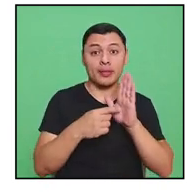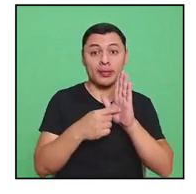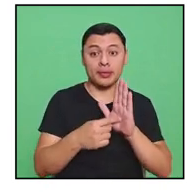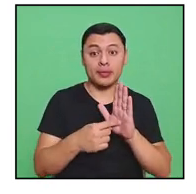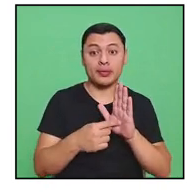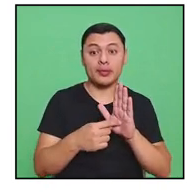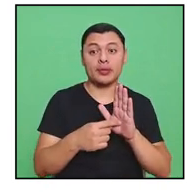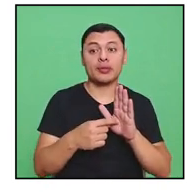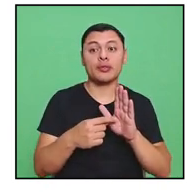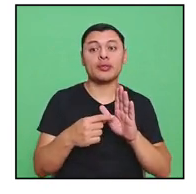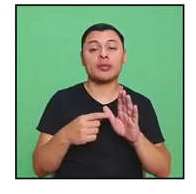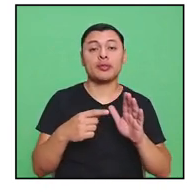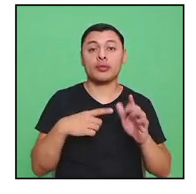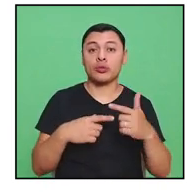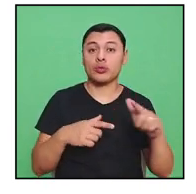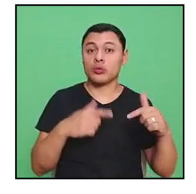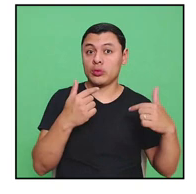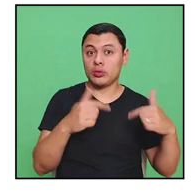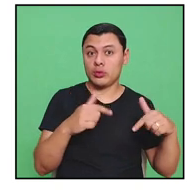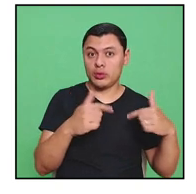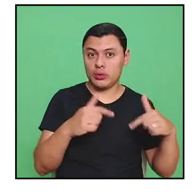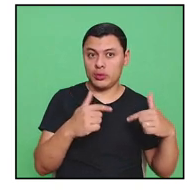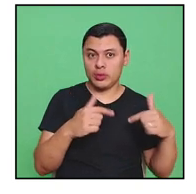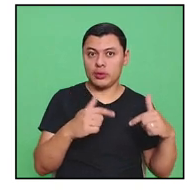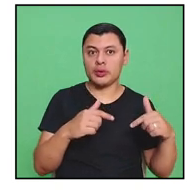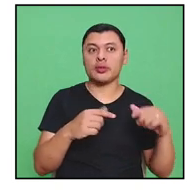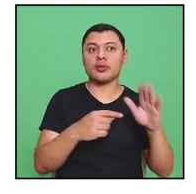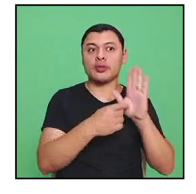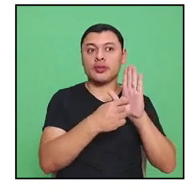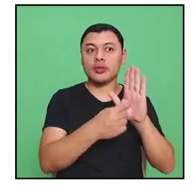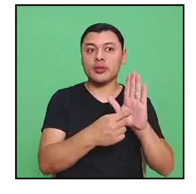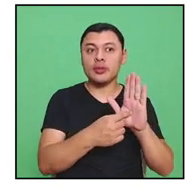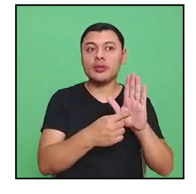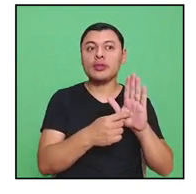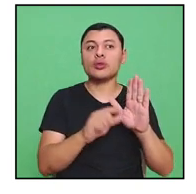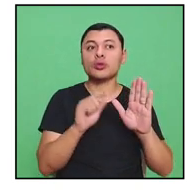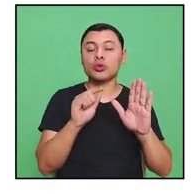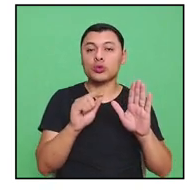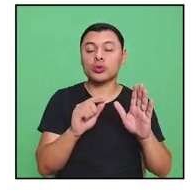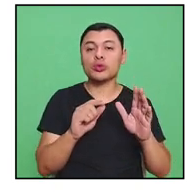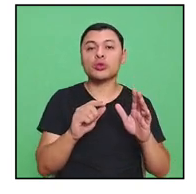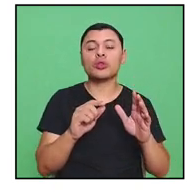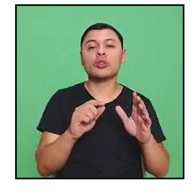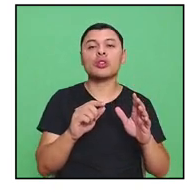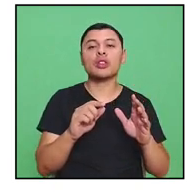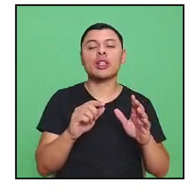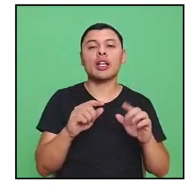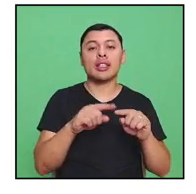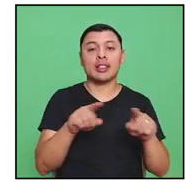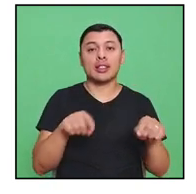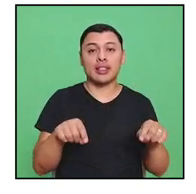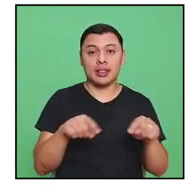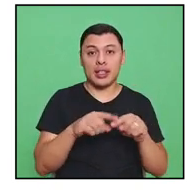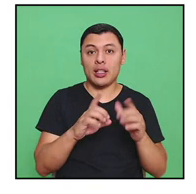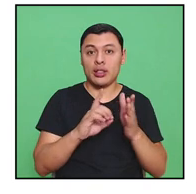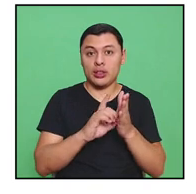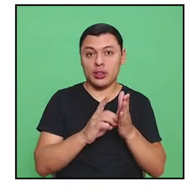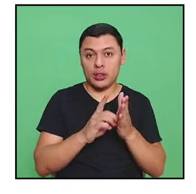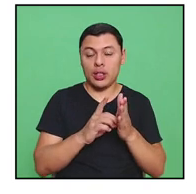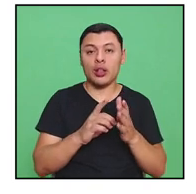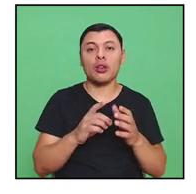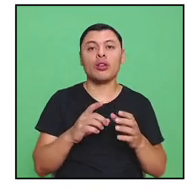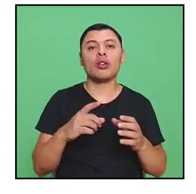tem um trabalho também na exposição, que é uma instalação, né, uma sala digital, criada pelo artista Simão